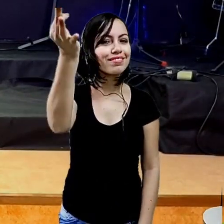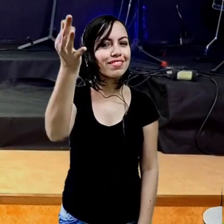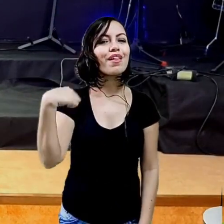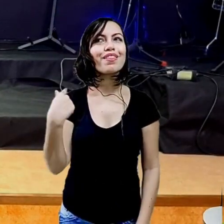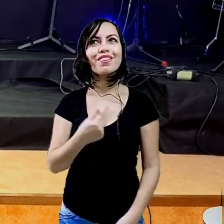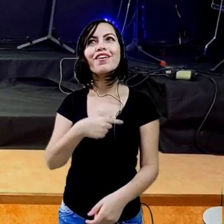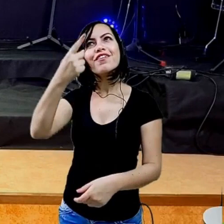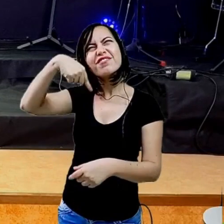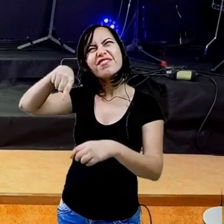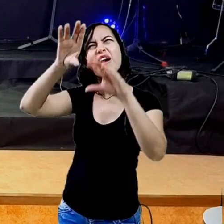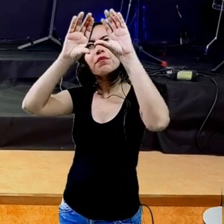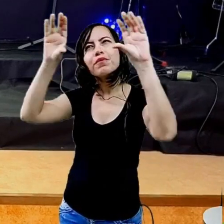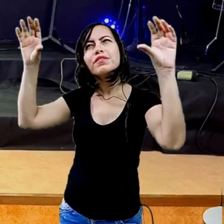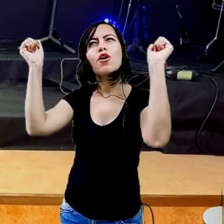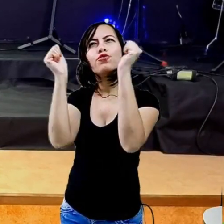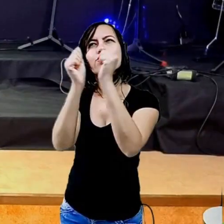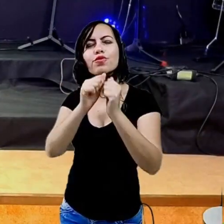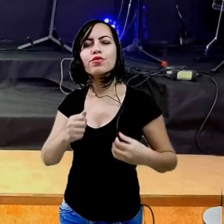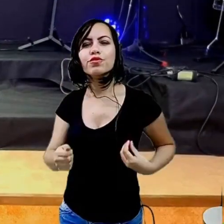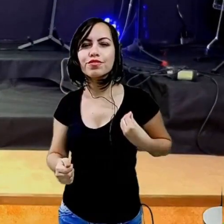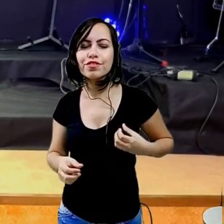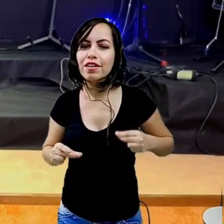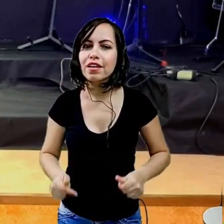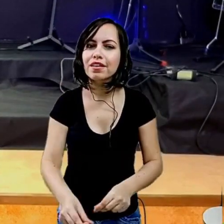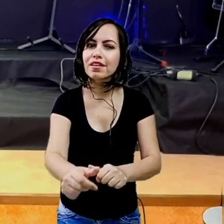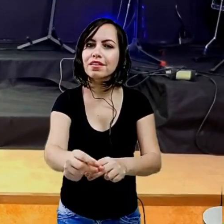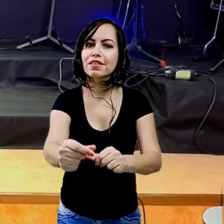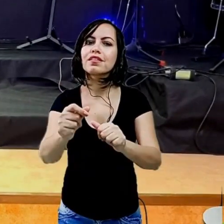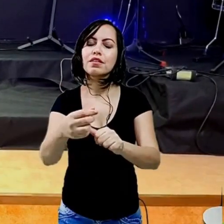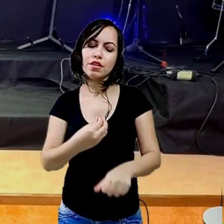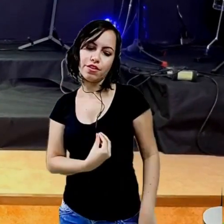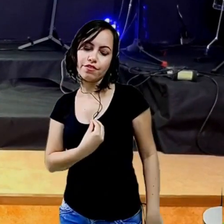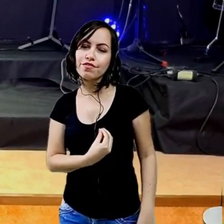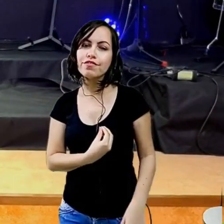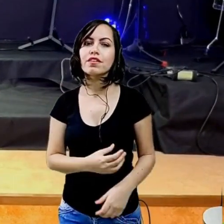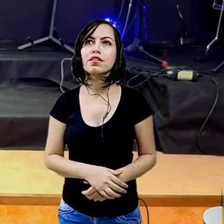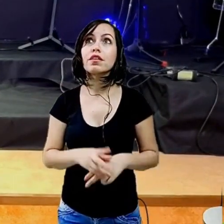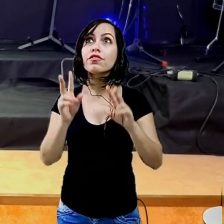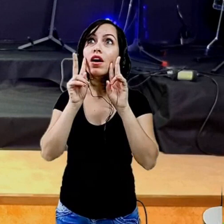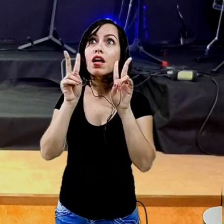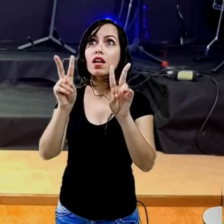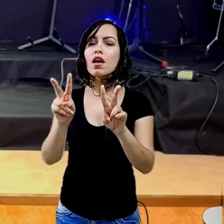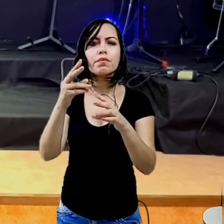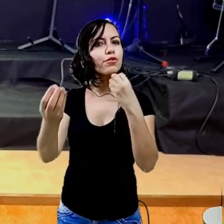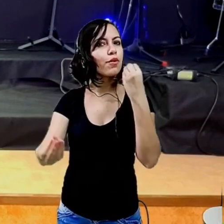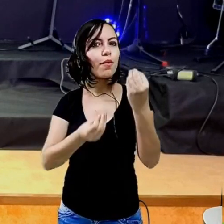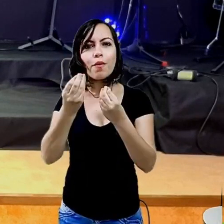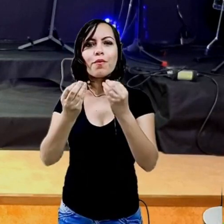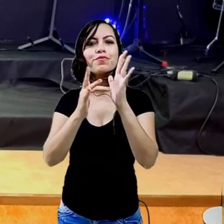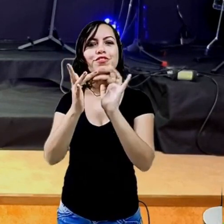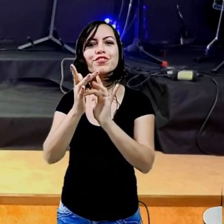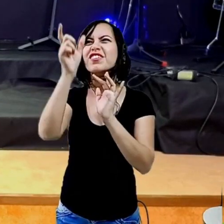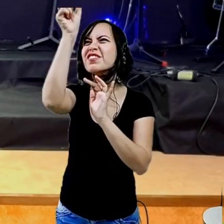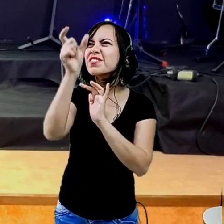com Ele na eternidade e veremos verdadeiramente como o Cristo é,